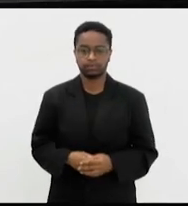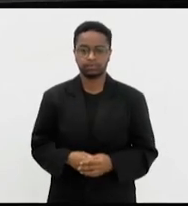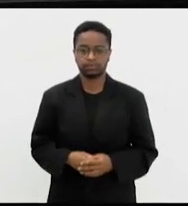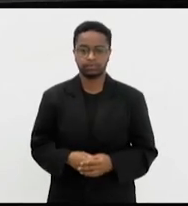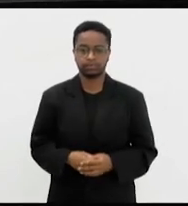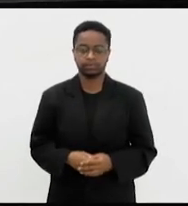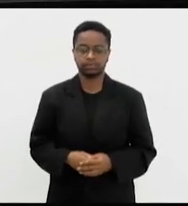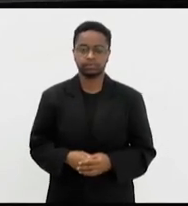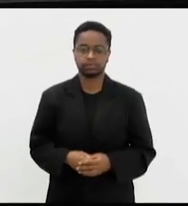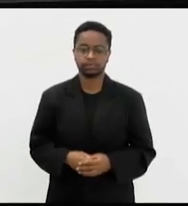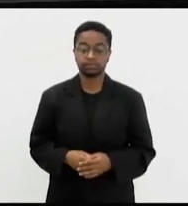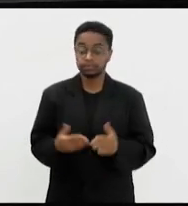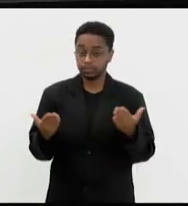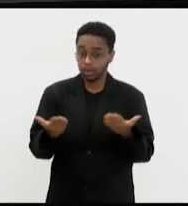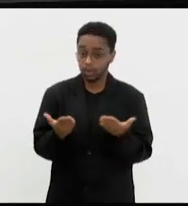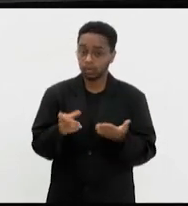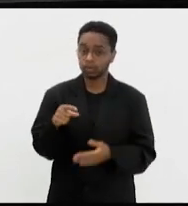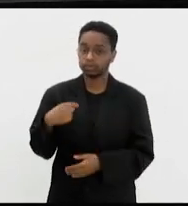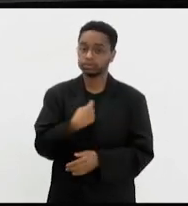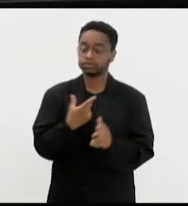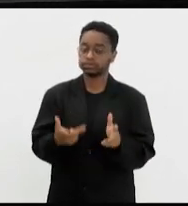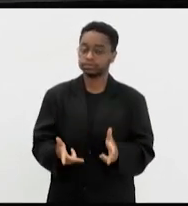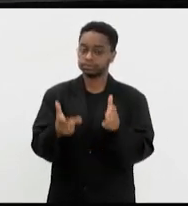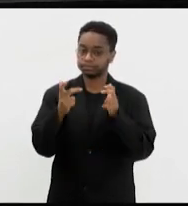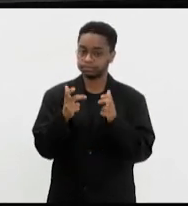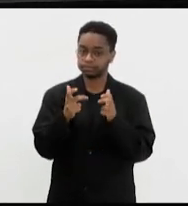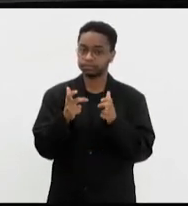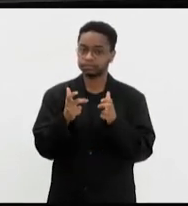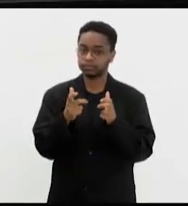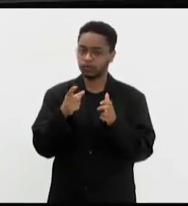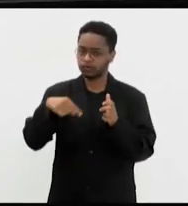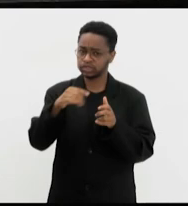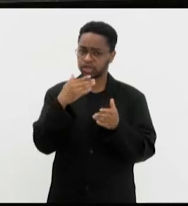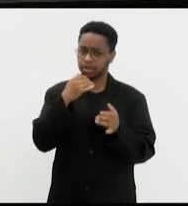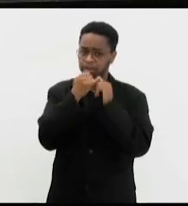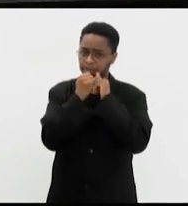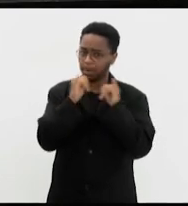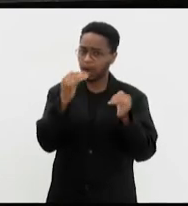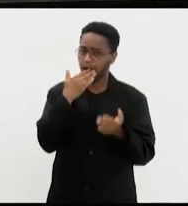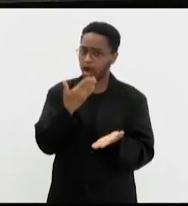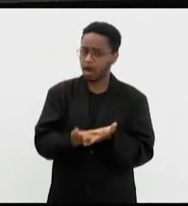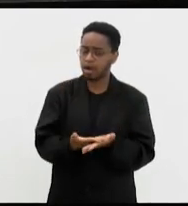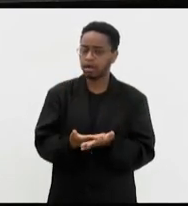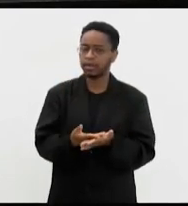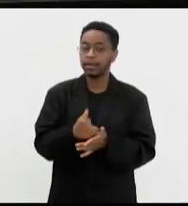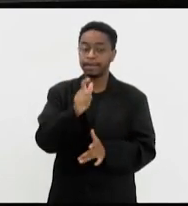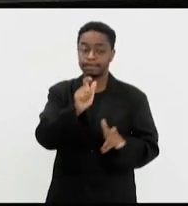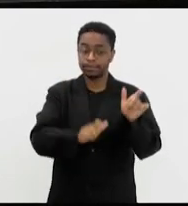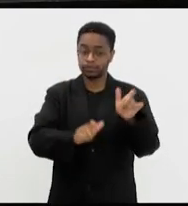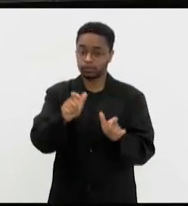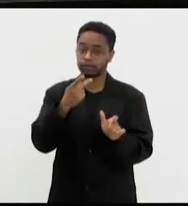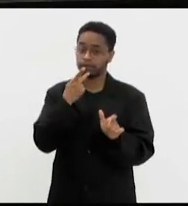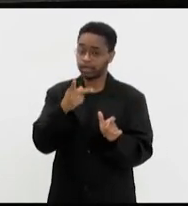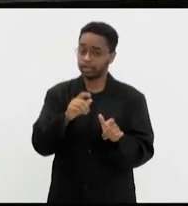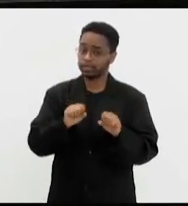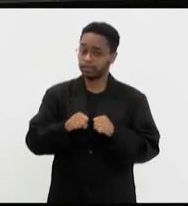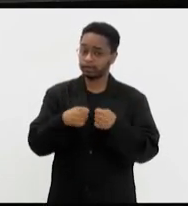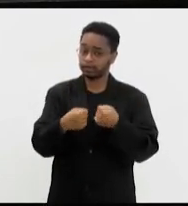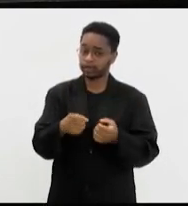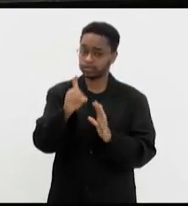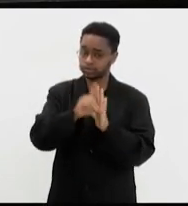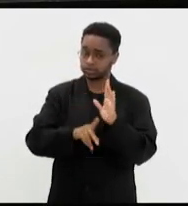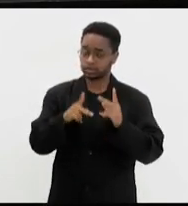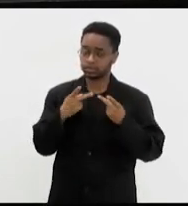drogas hoje nós vemos pasm pessoas que se dizem defensoras dos Direitos